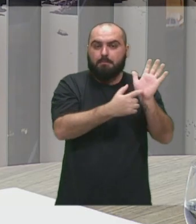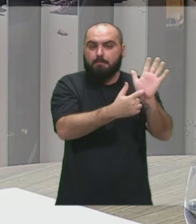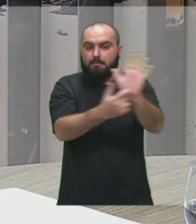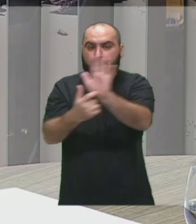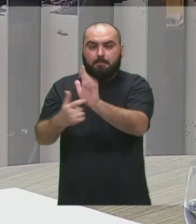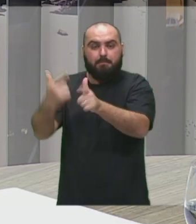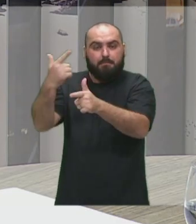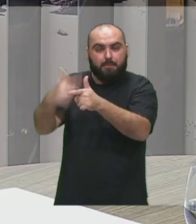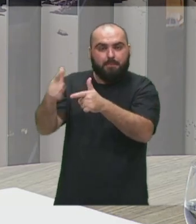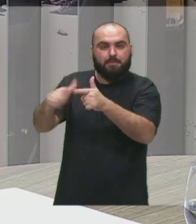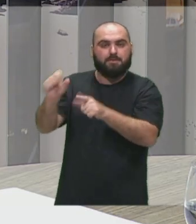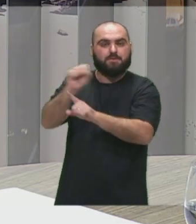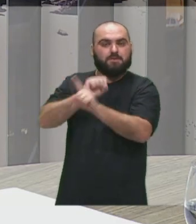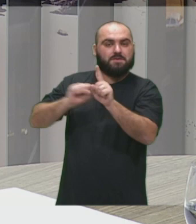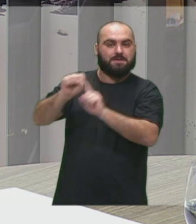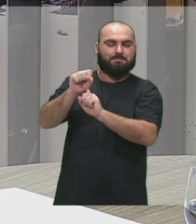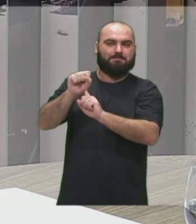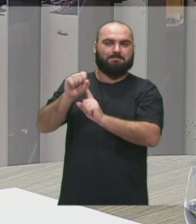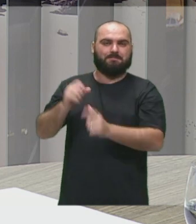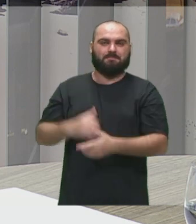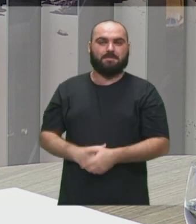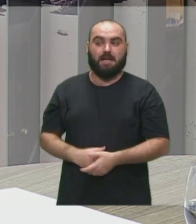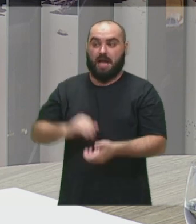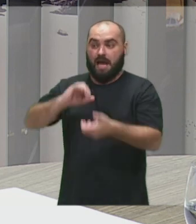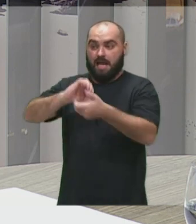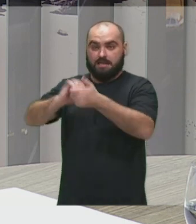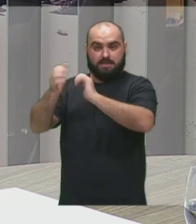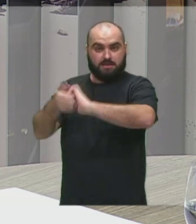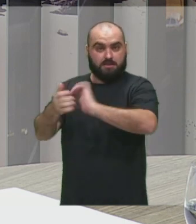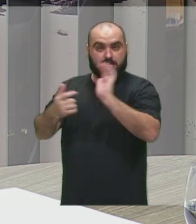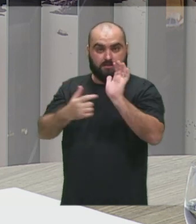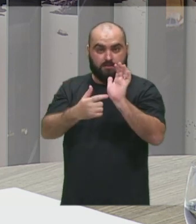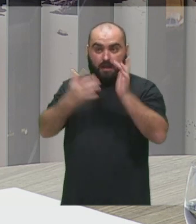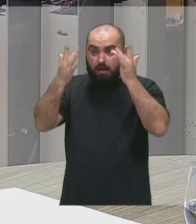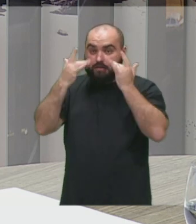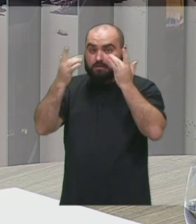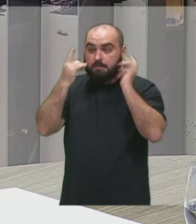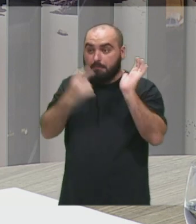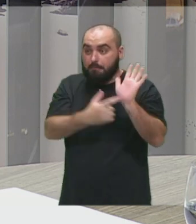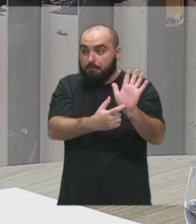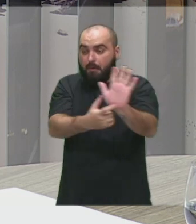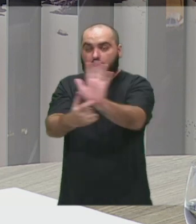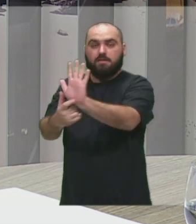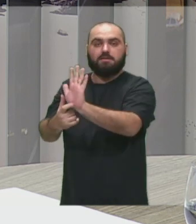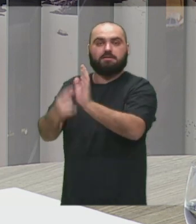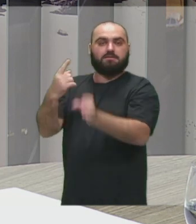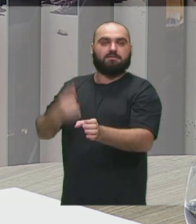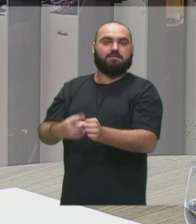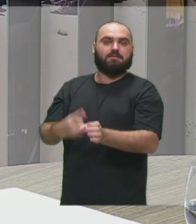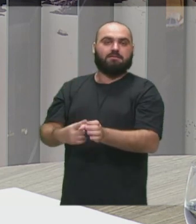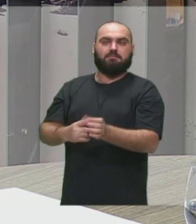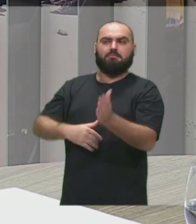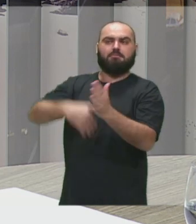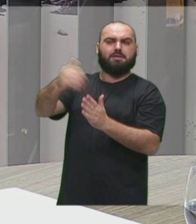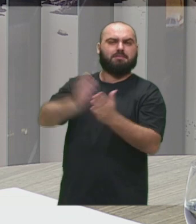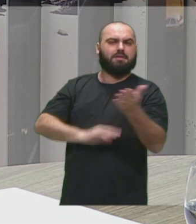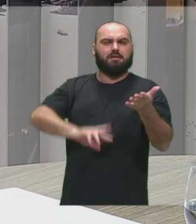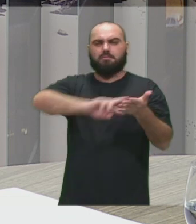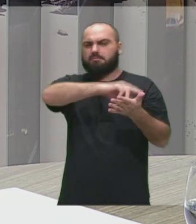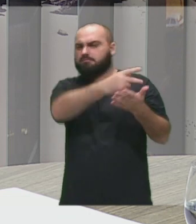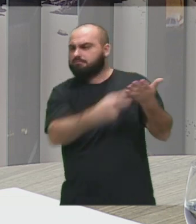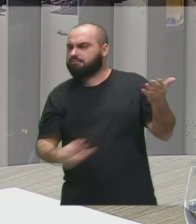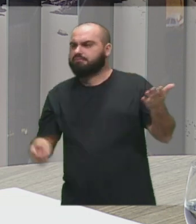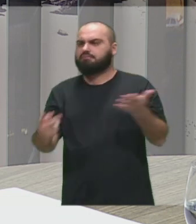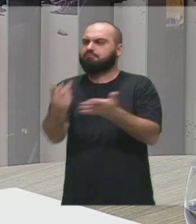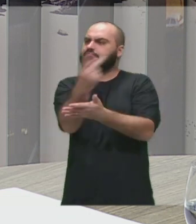social, né? O artista, ele divulga uma cidade por meio da arte. Ele pinta, ele poetiza, ele